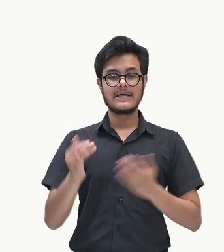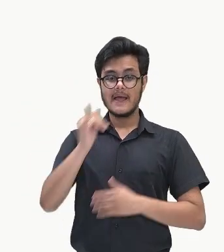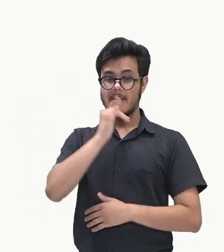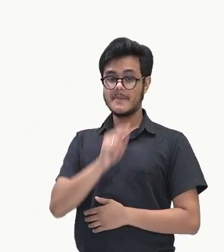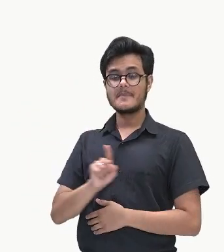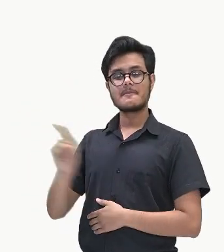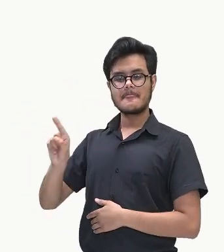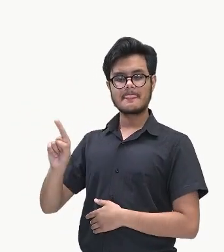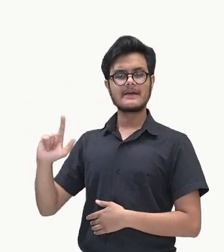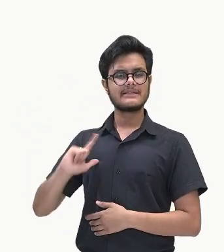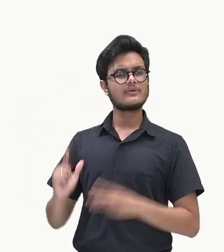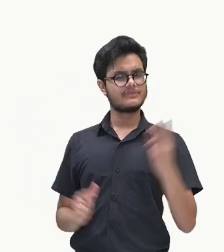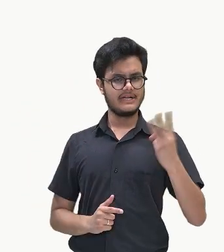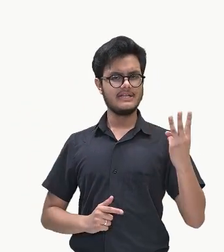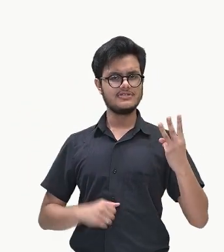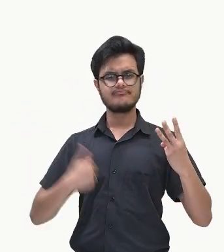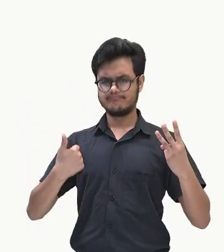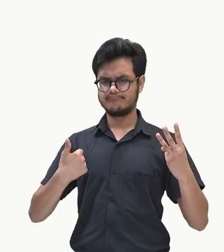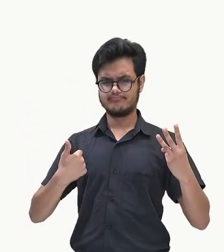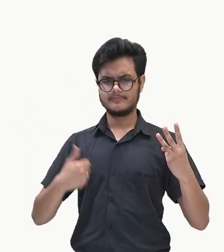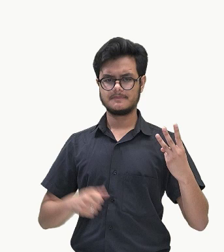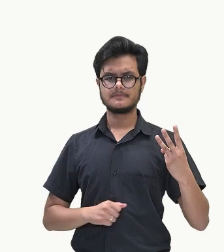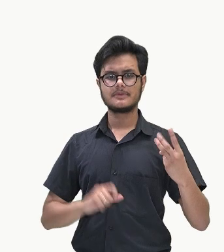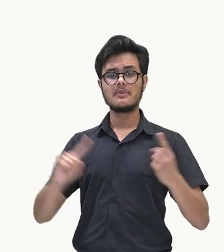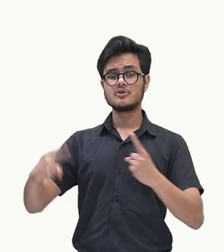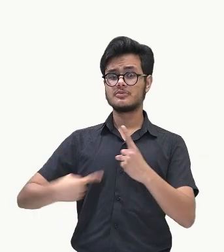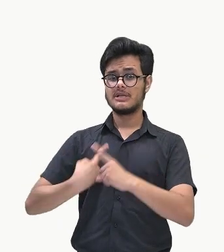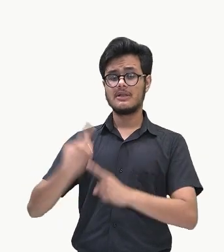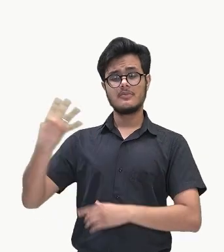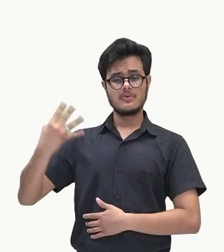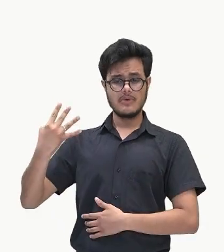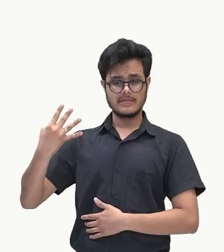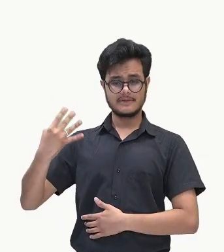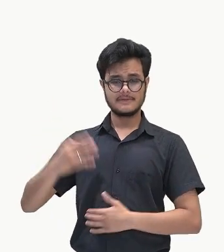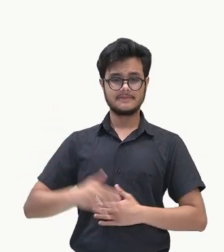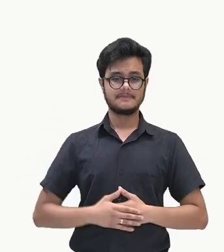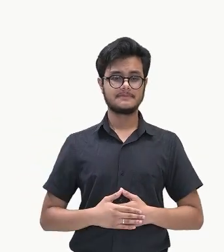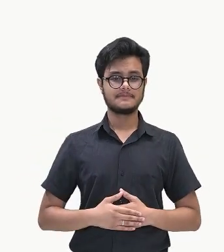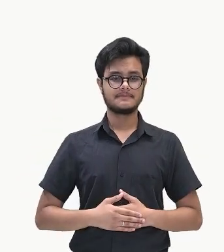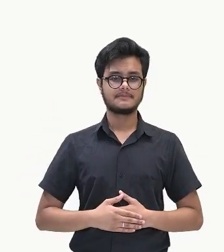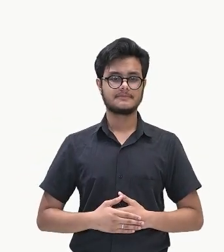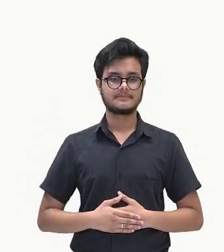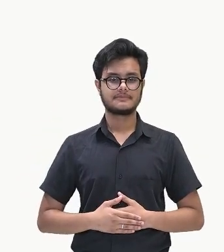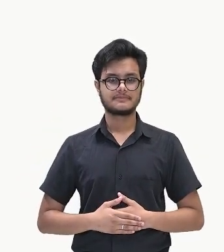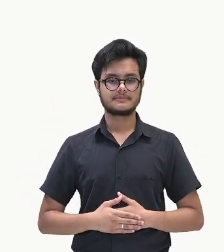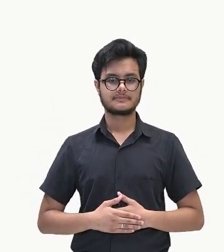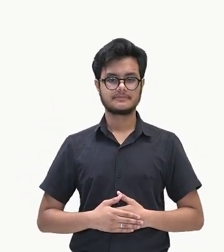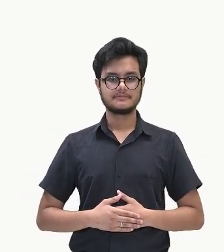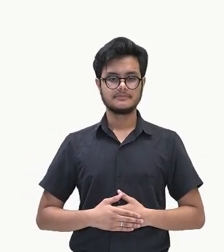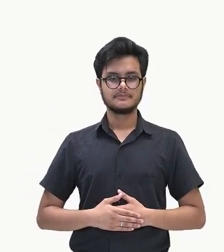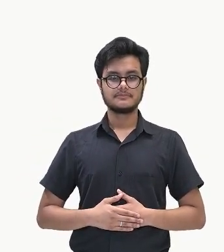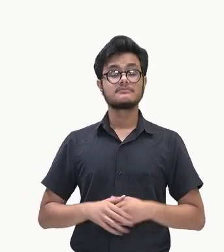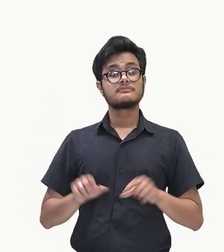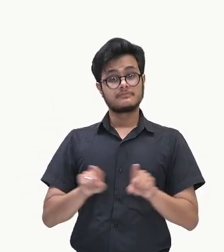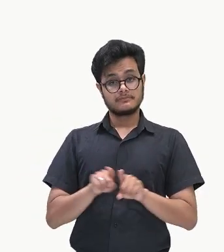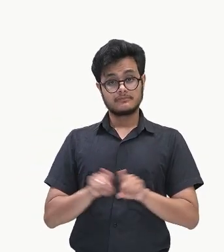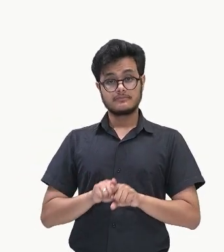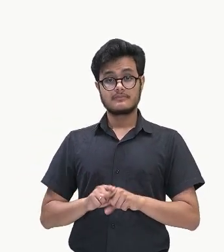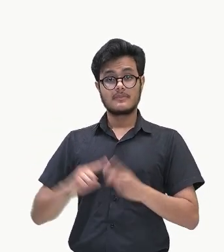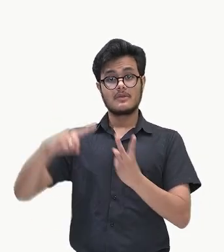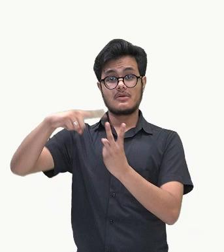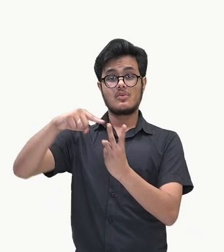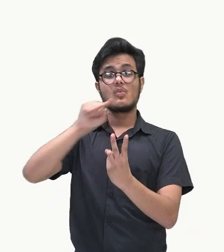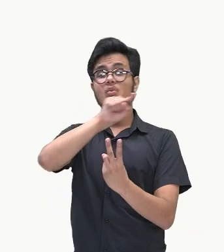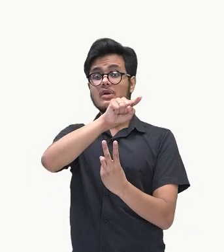3, que é o meu índice inicial, e vamos multiplicar por 4. Tanto o índice da raiz como o expoente do meu